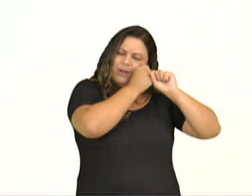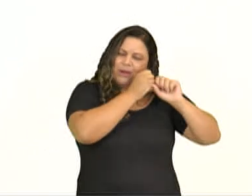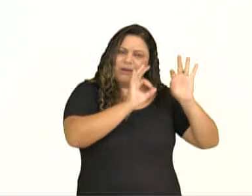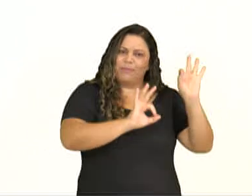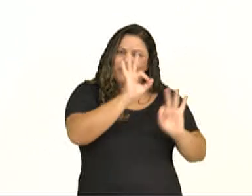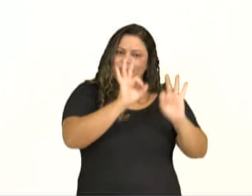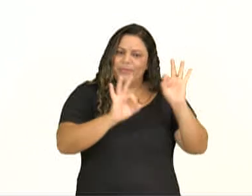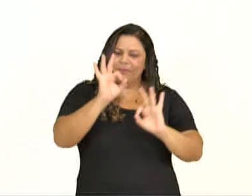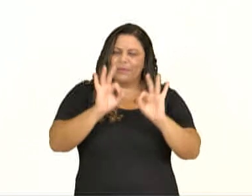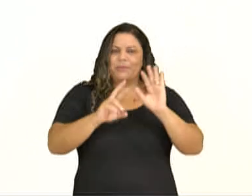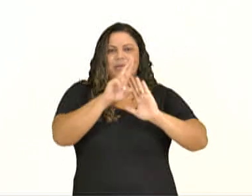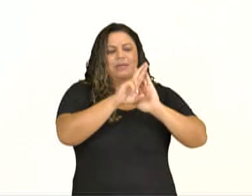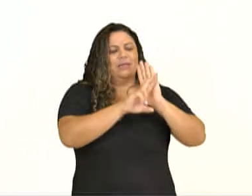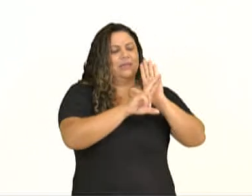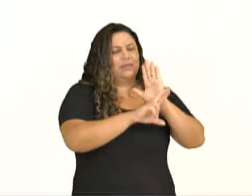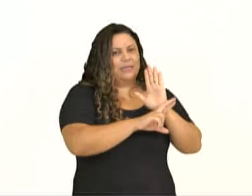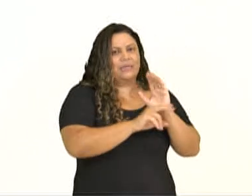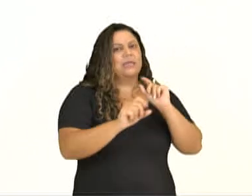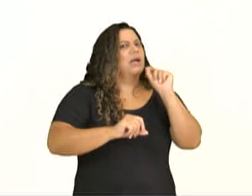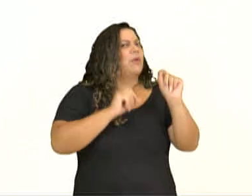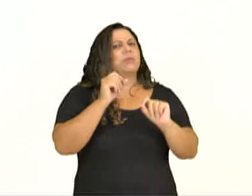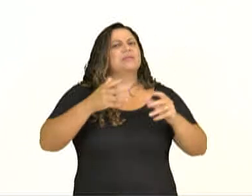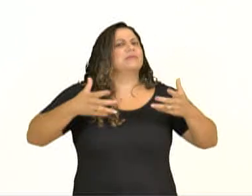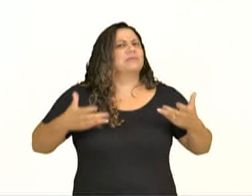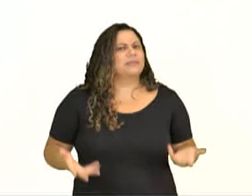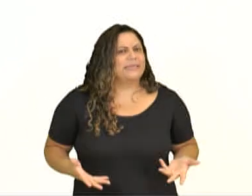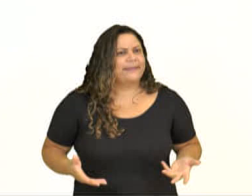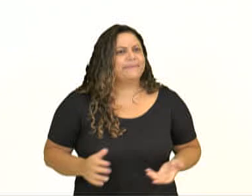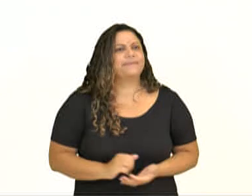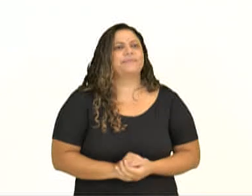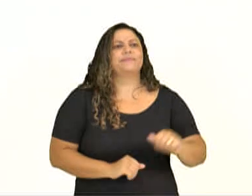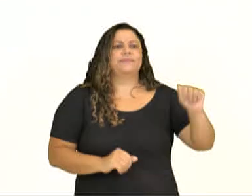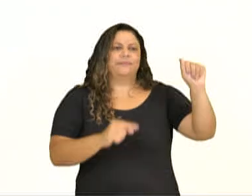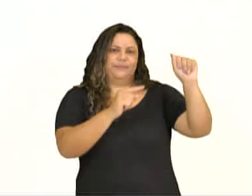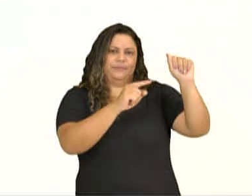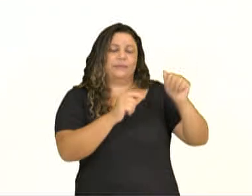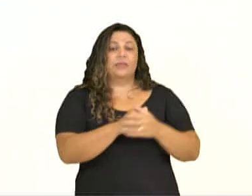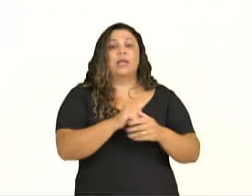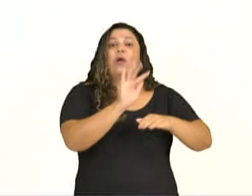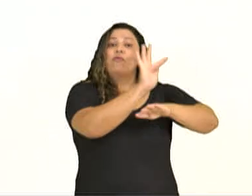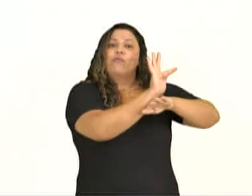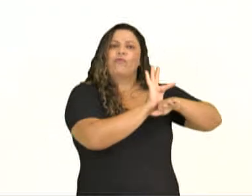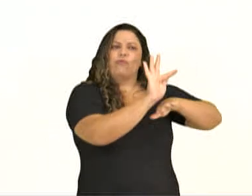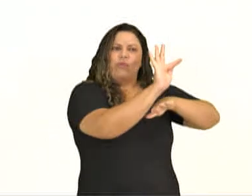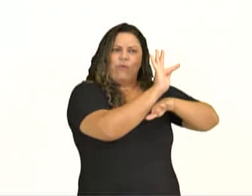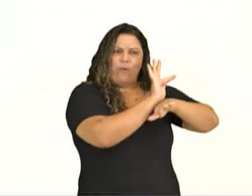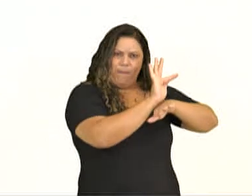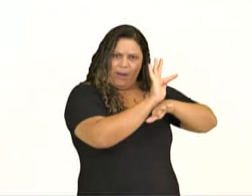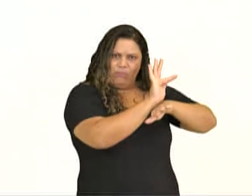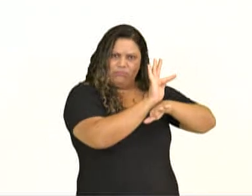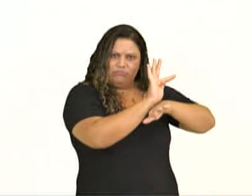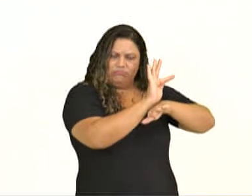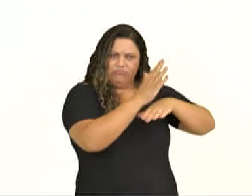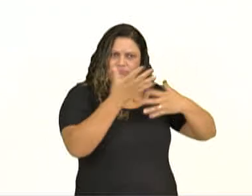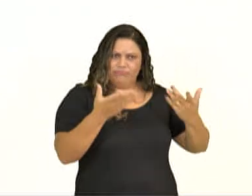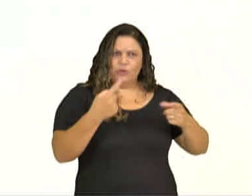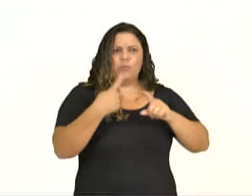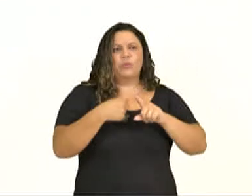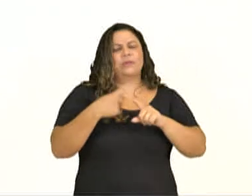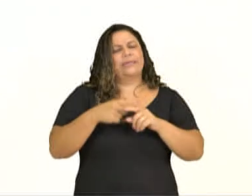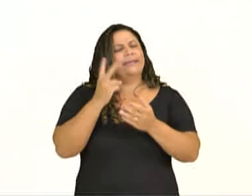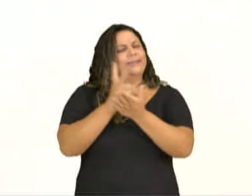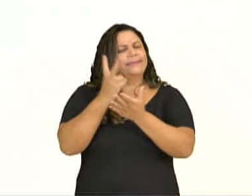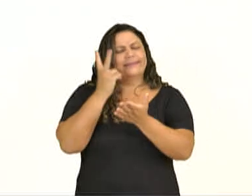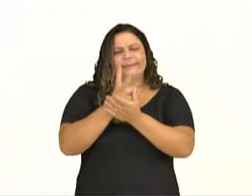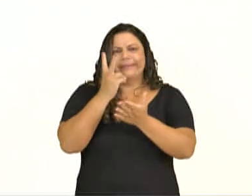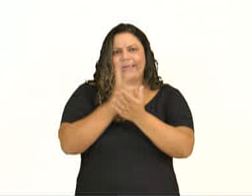ser considerada, aí, de acordo com o entendimento de vocês. Alternativa A. Seria essa uma regra formal, pois